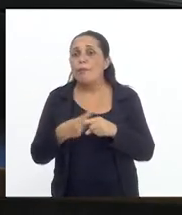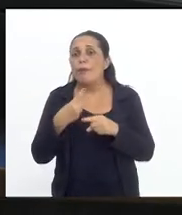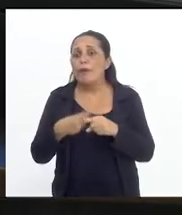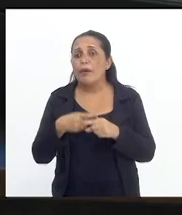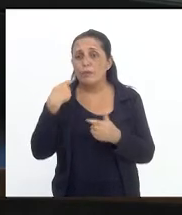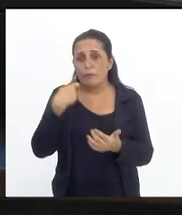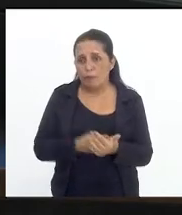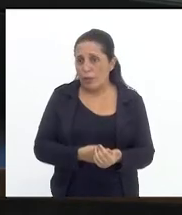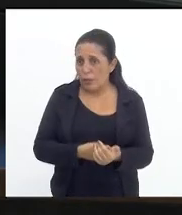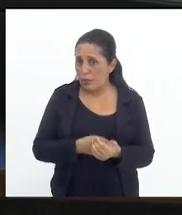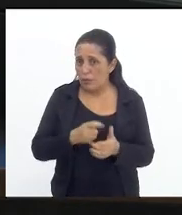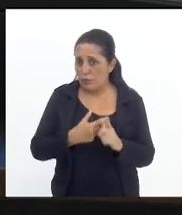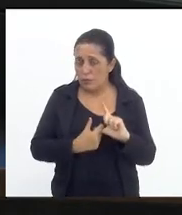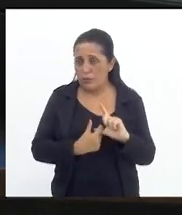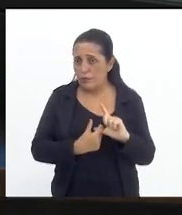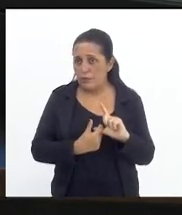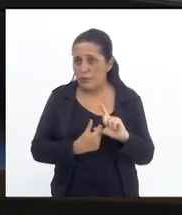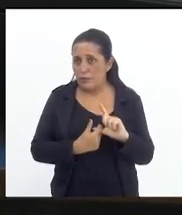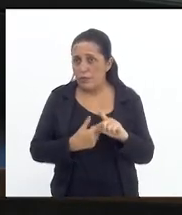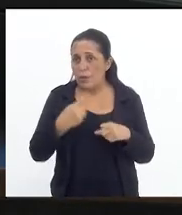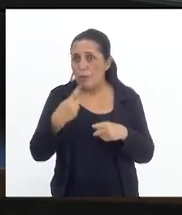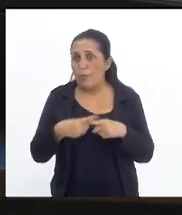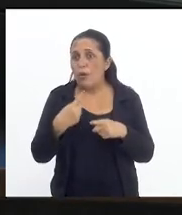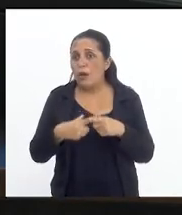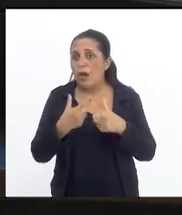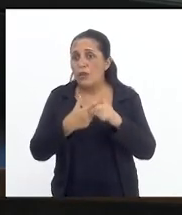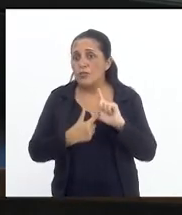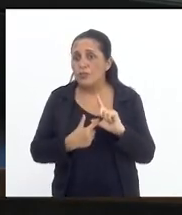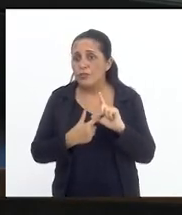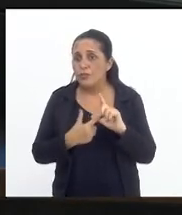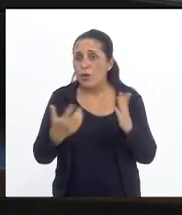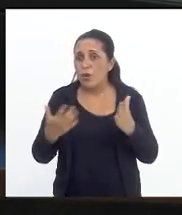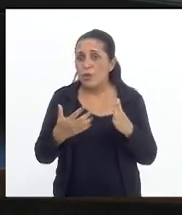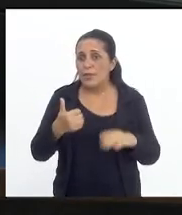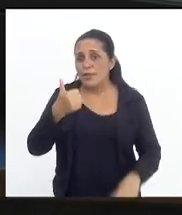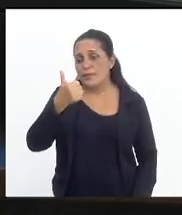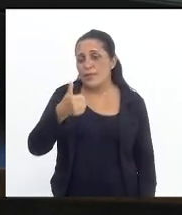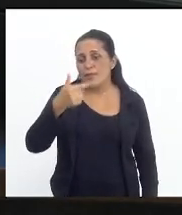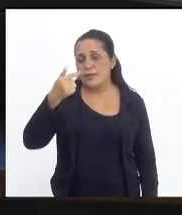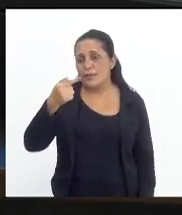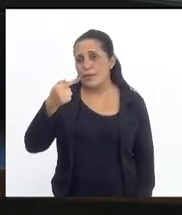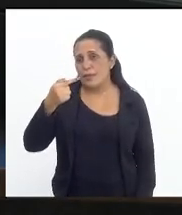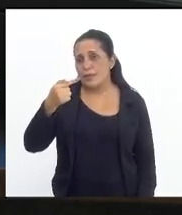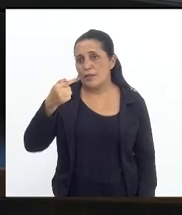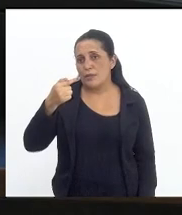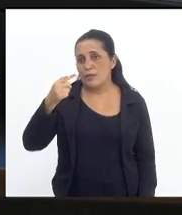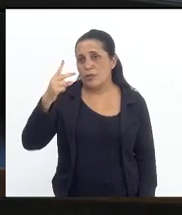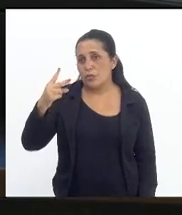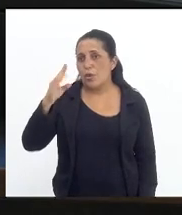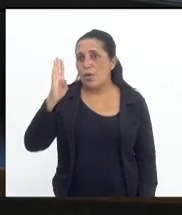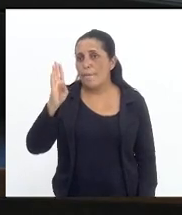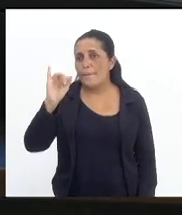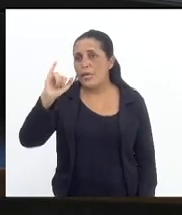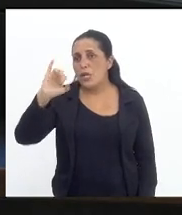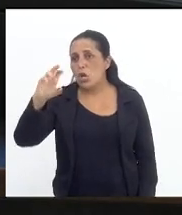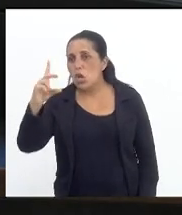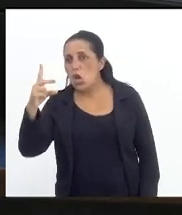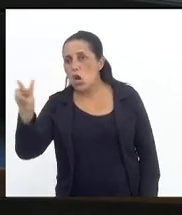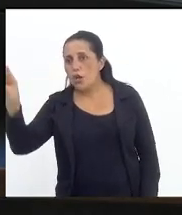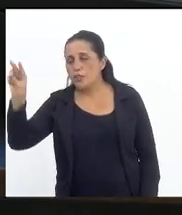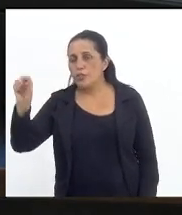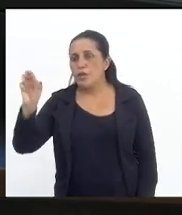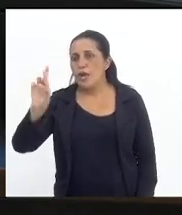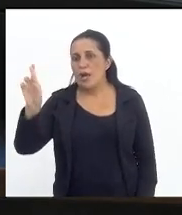porque a gente não tá pagando a dívida né porque a dívida hoje ela monta 172 bilhões de reais